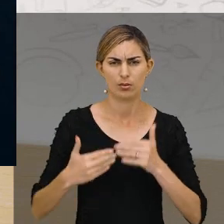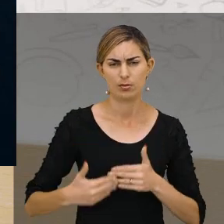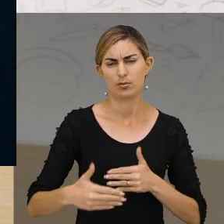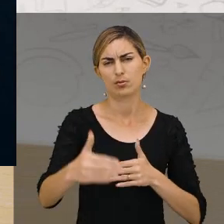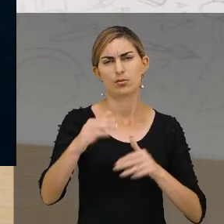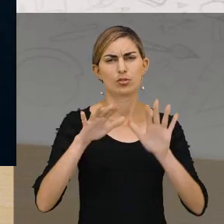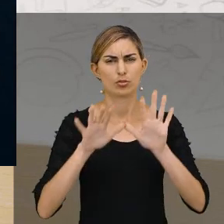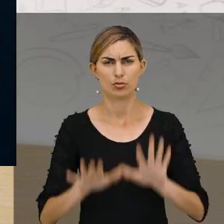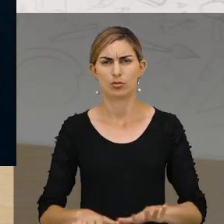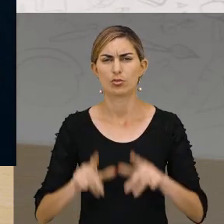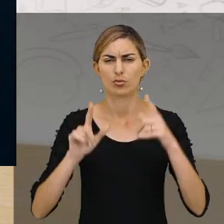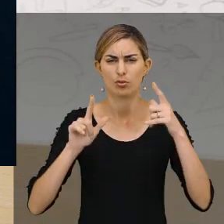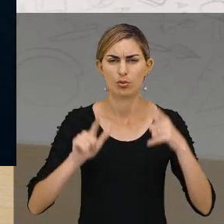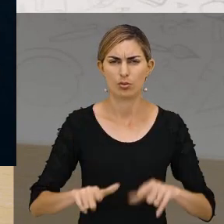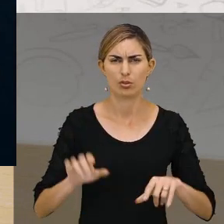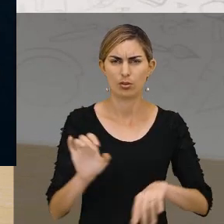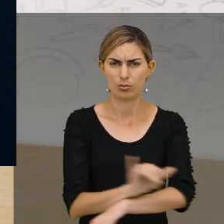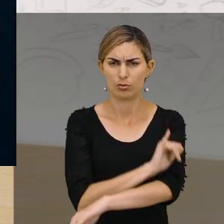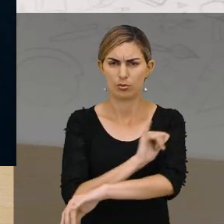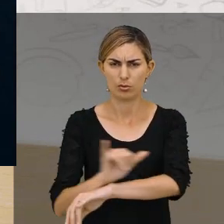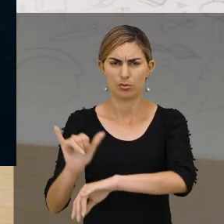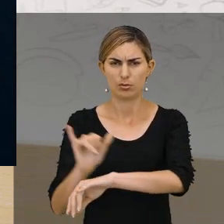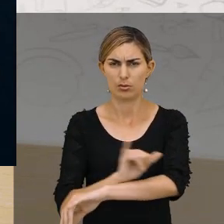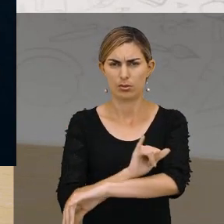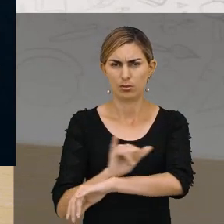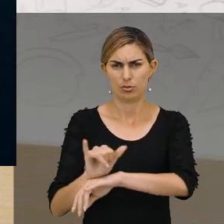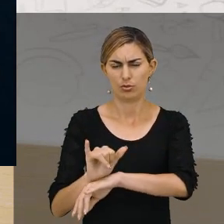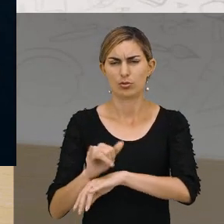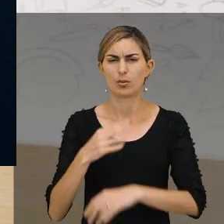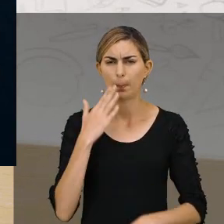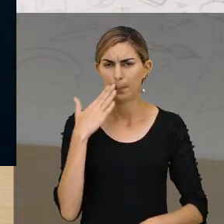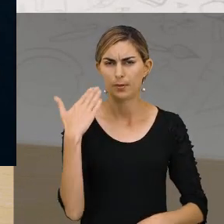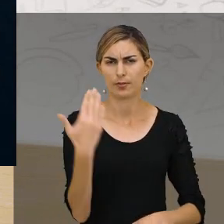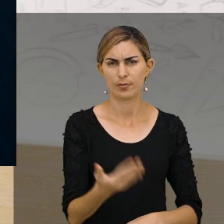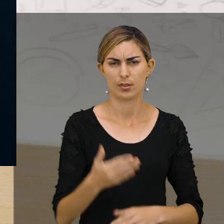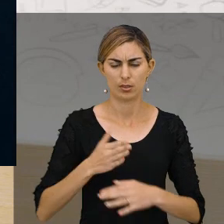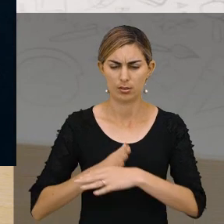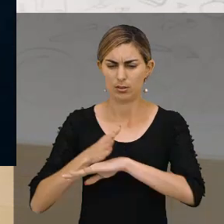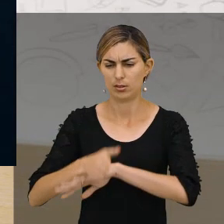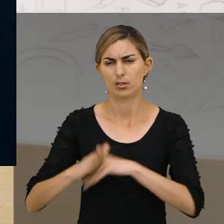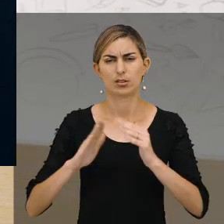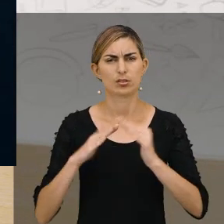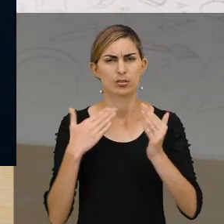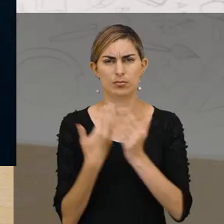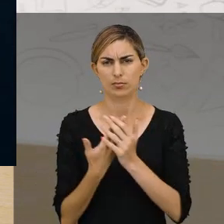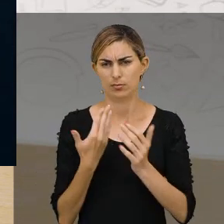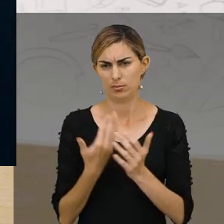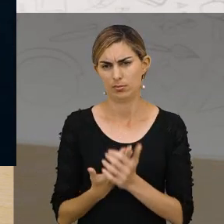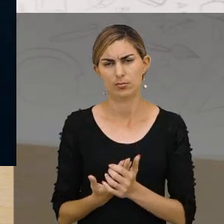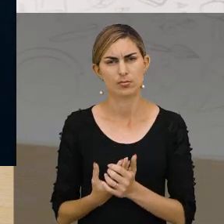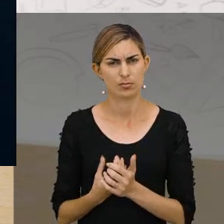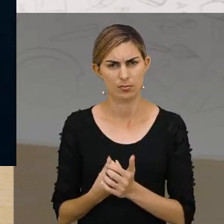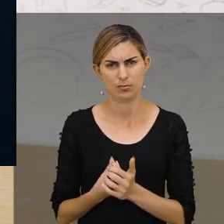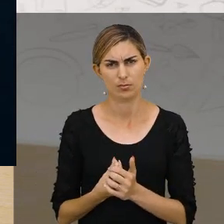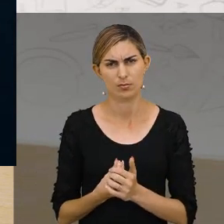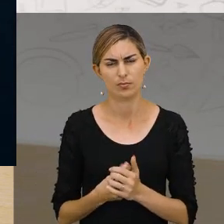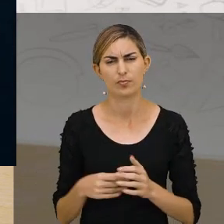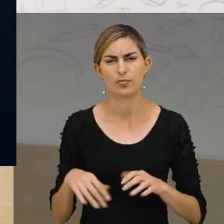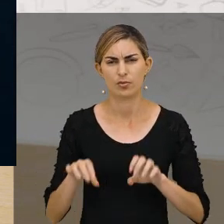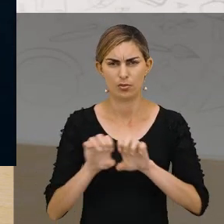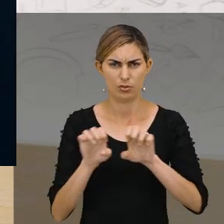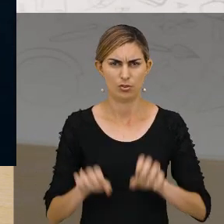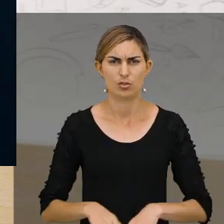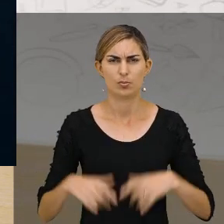isso, precisa estar em um local estratégico, um quadro de preferência na entrada da escola,